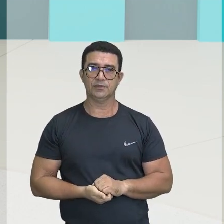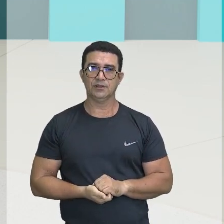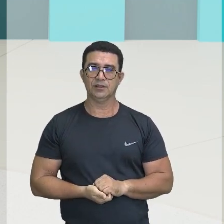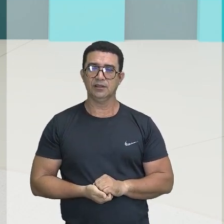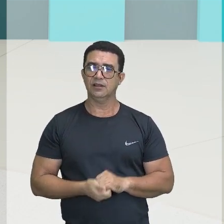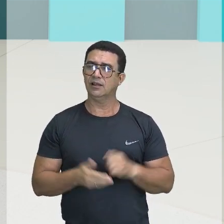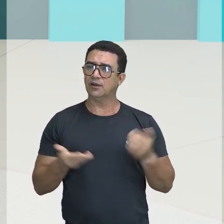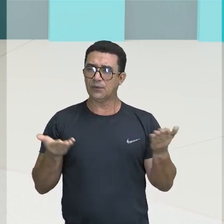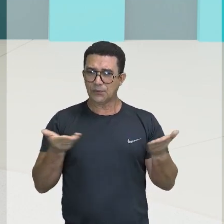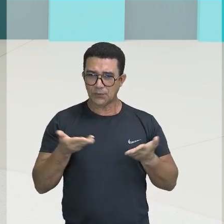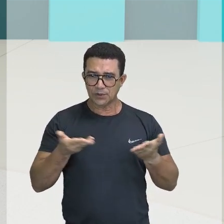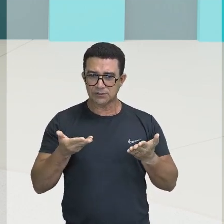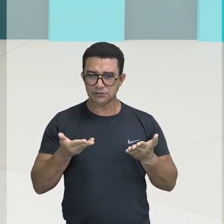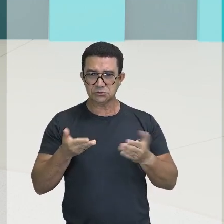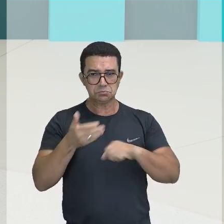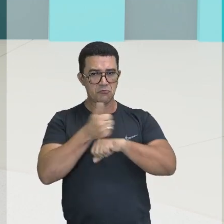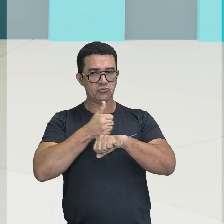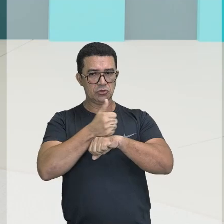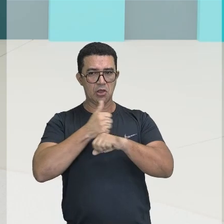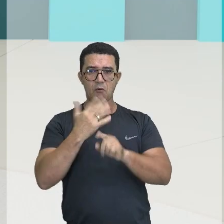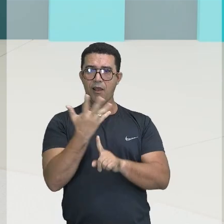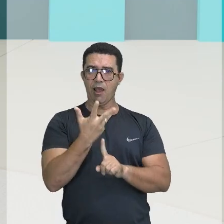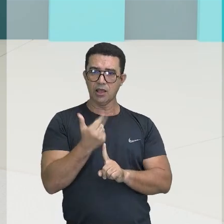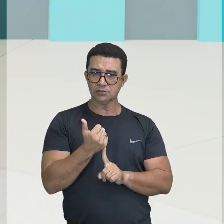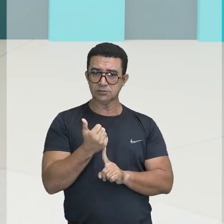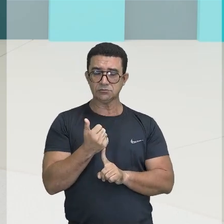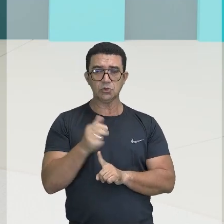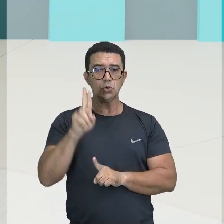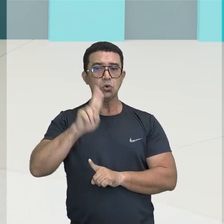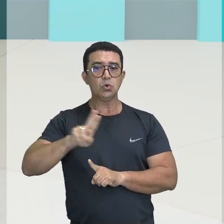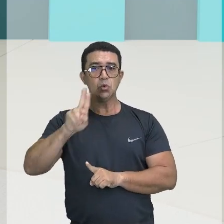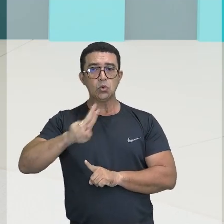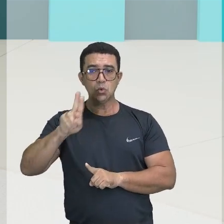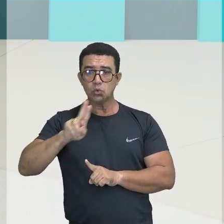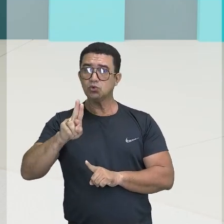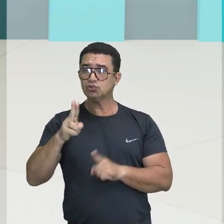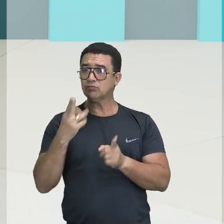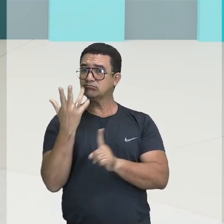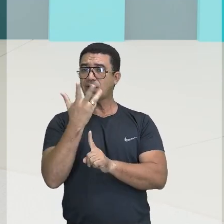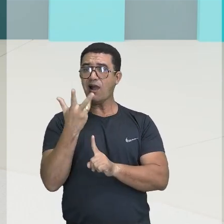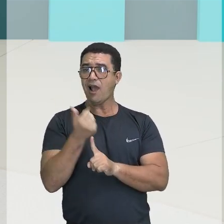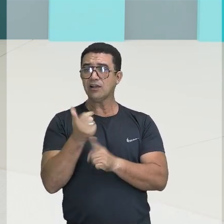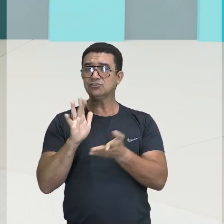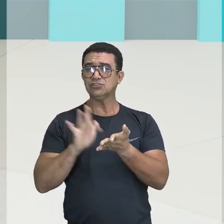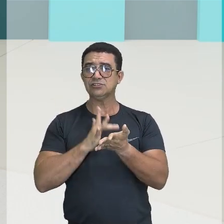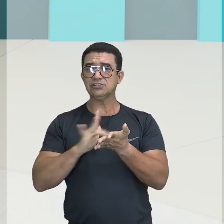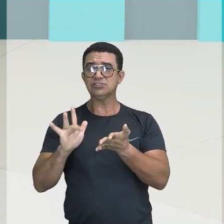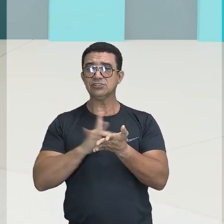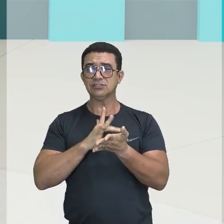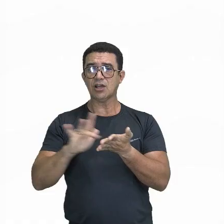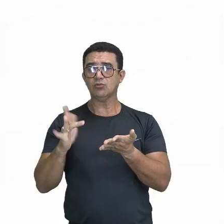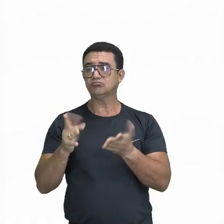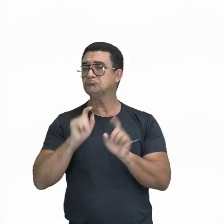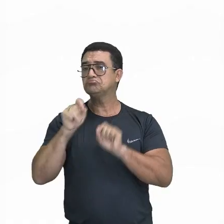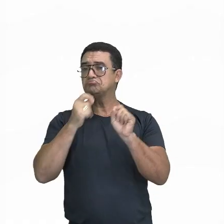dia, os artistas utilizam muito a arte digital. O que vem ser essa arte